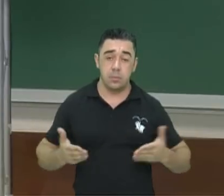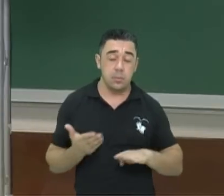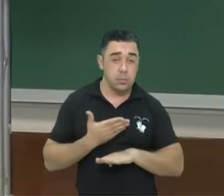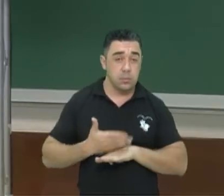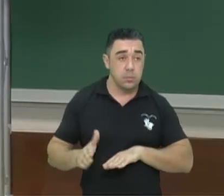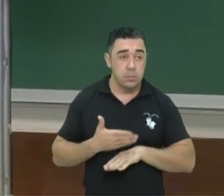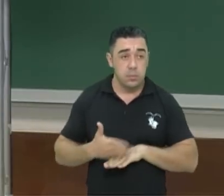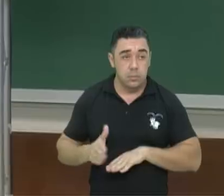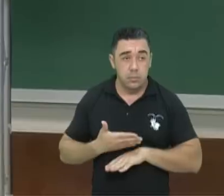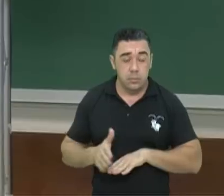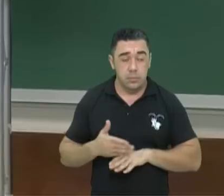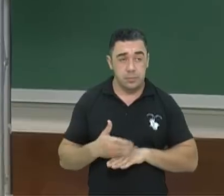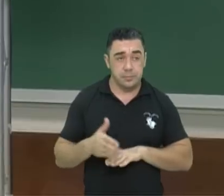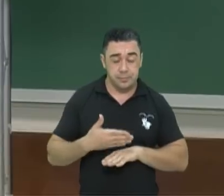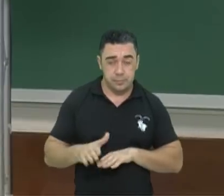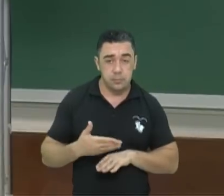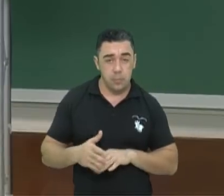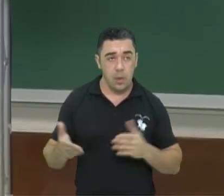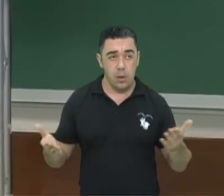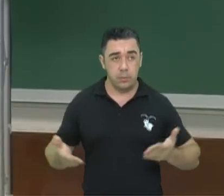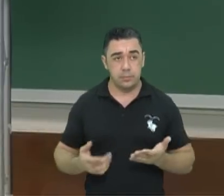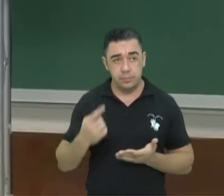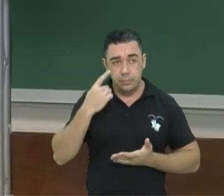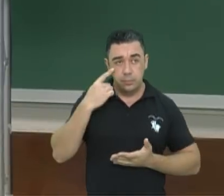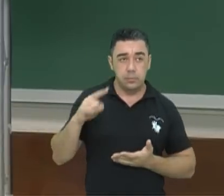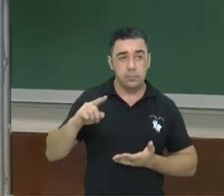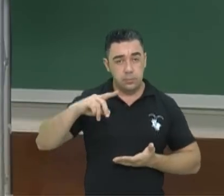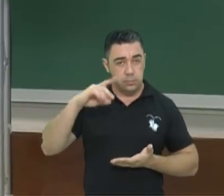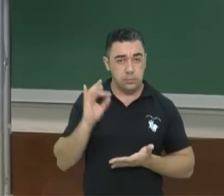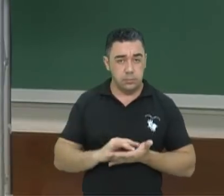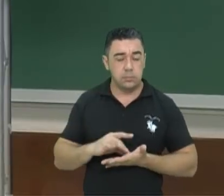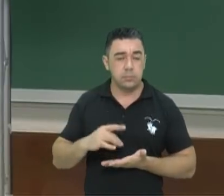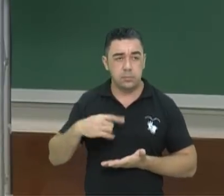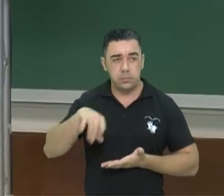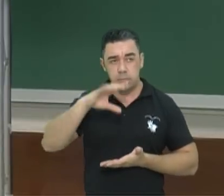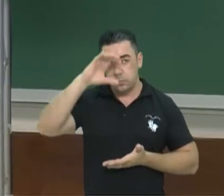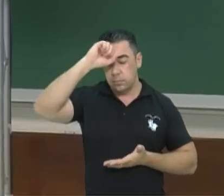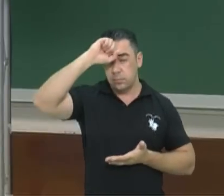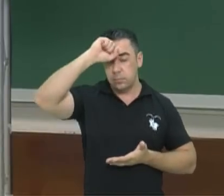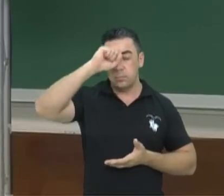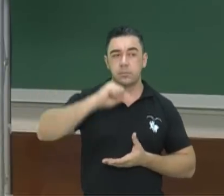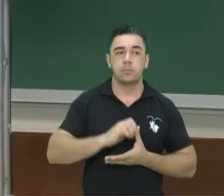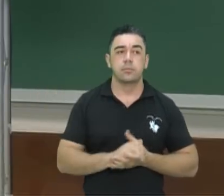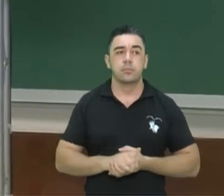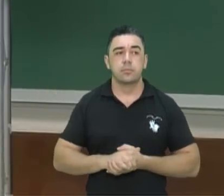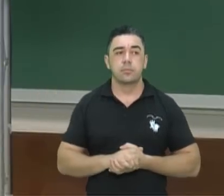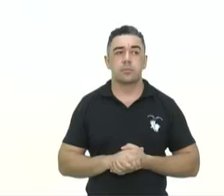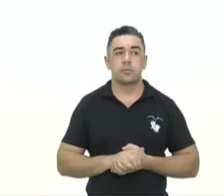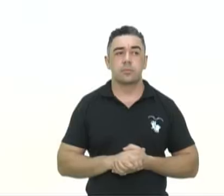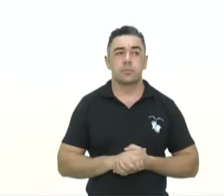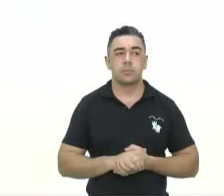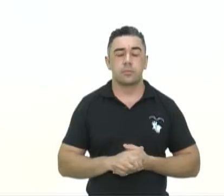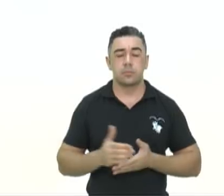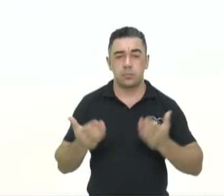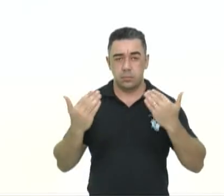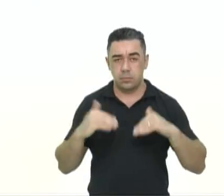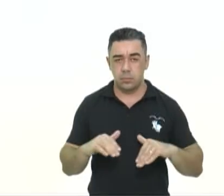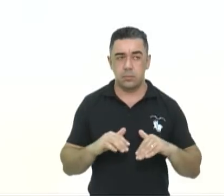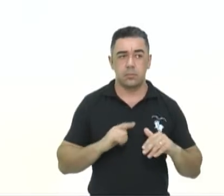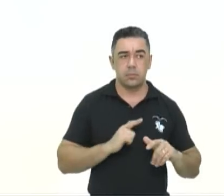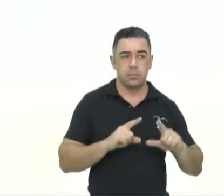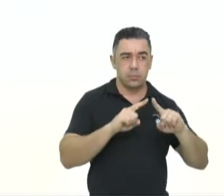vamos praticar um pouquinho aí para ver se a gente realmente entendeu a matéria. Na figura